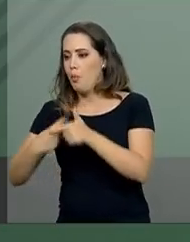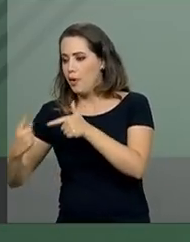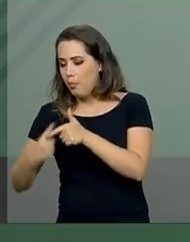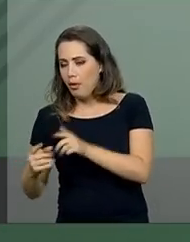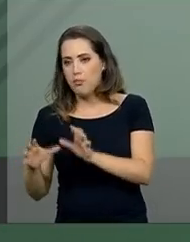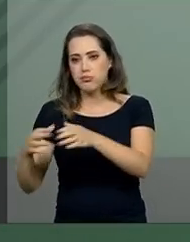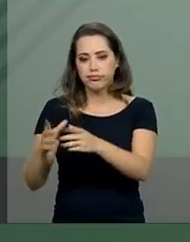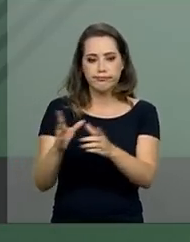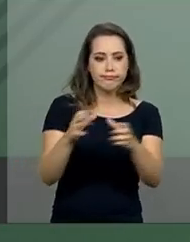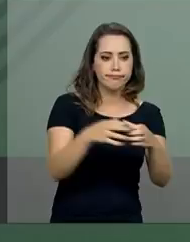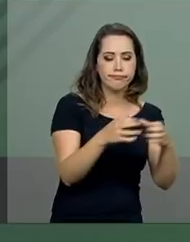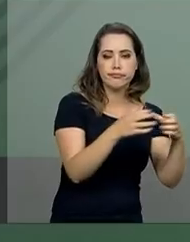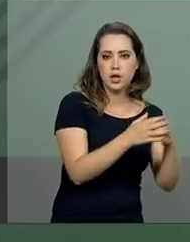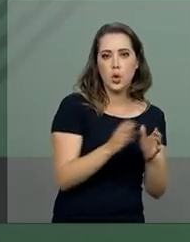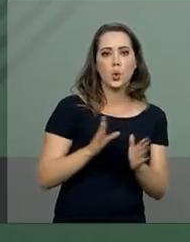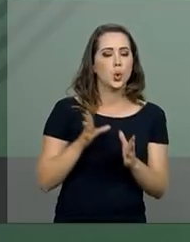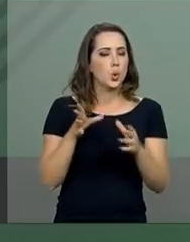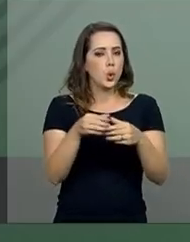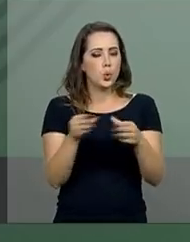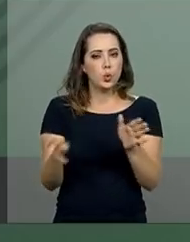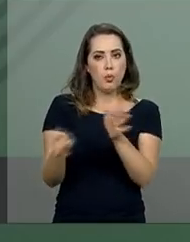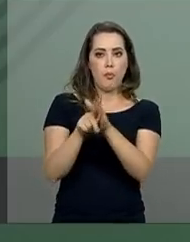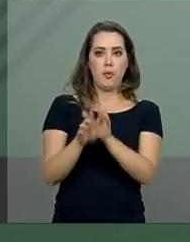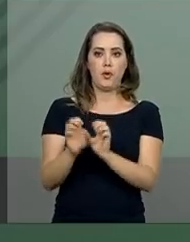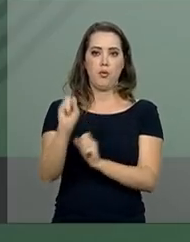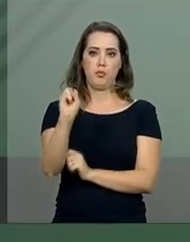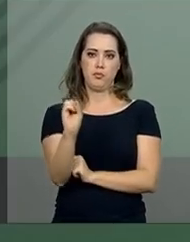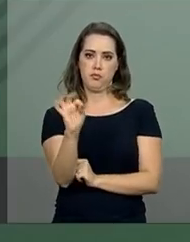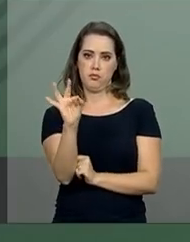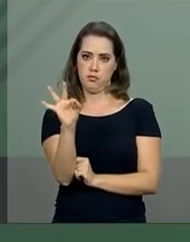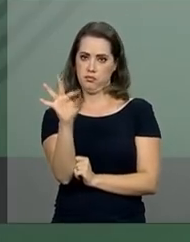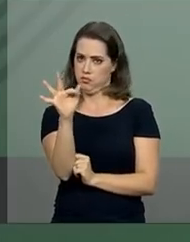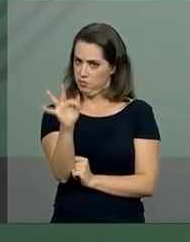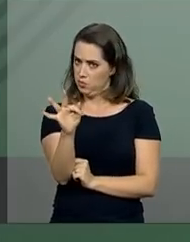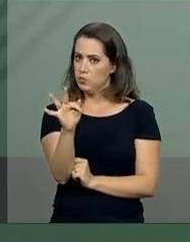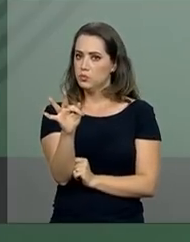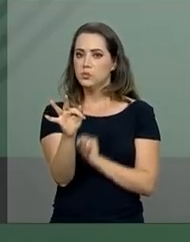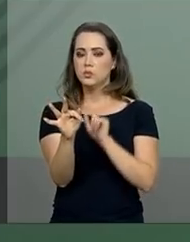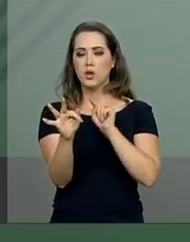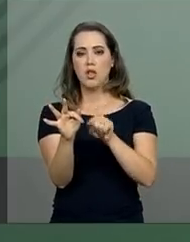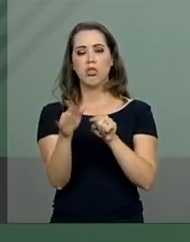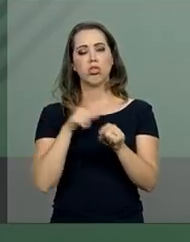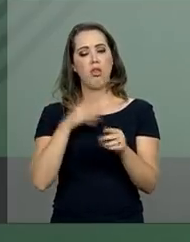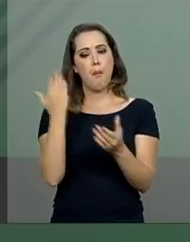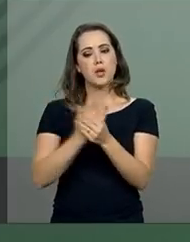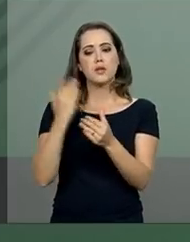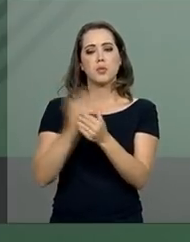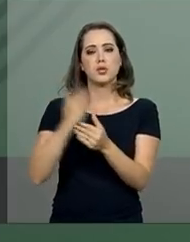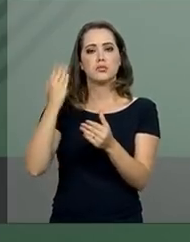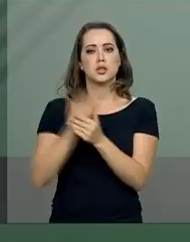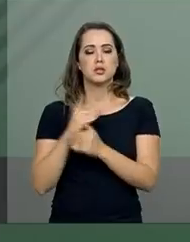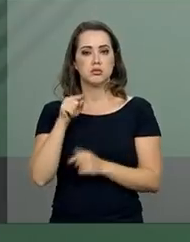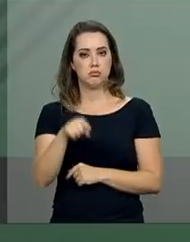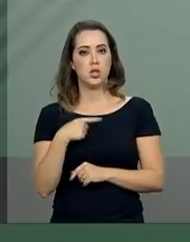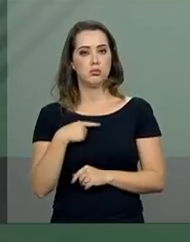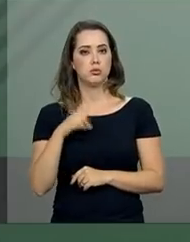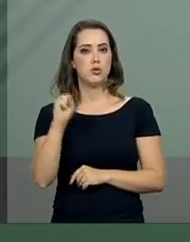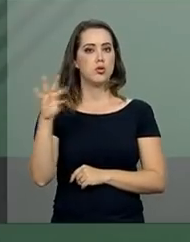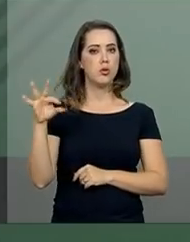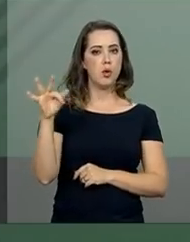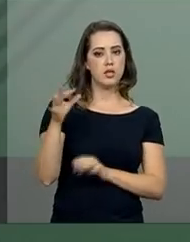levadas ao supremo tribunal federal o supremo tribunal federal teve toda a competência